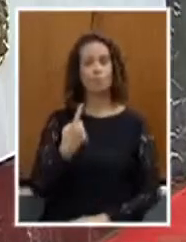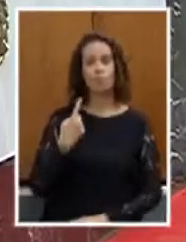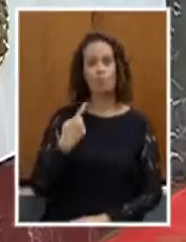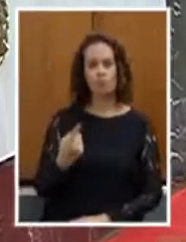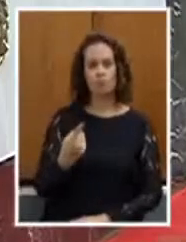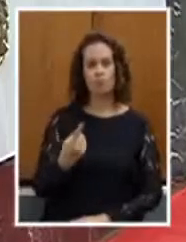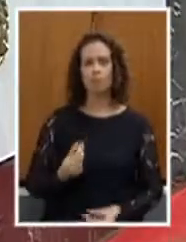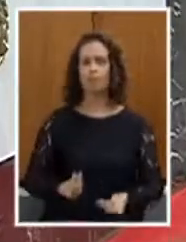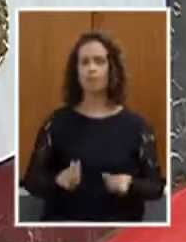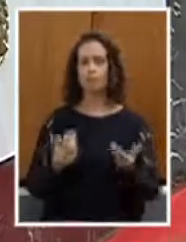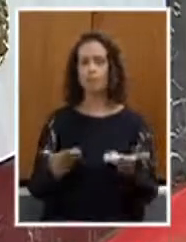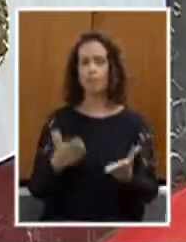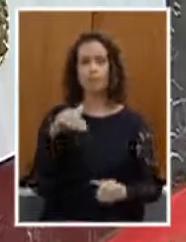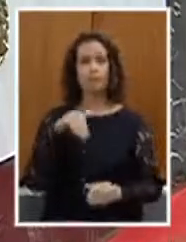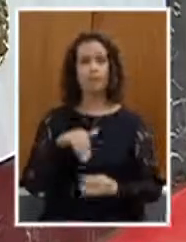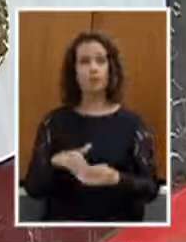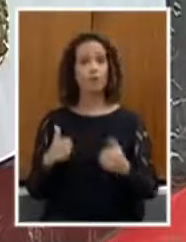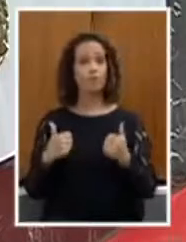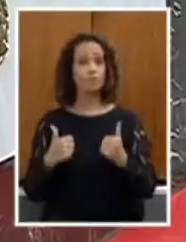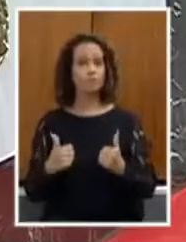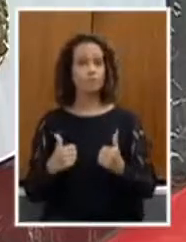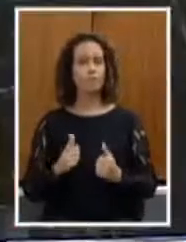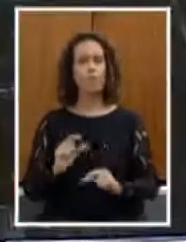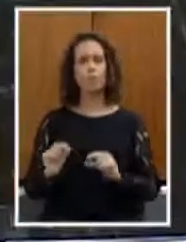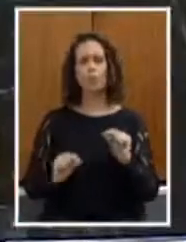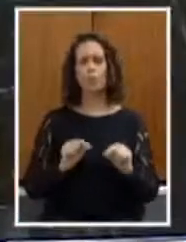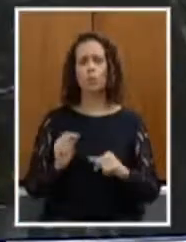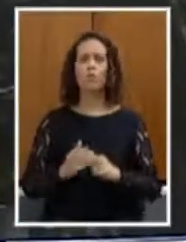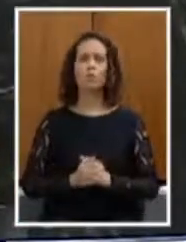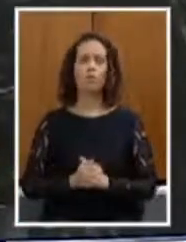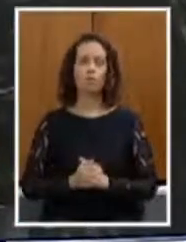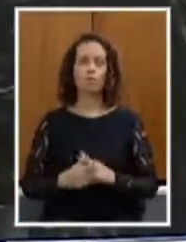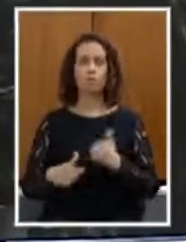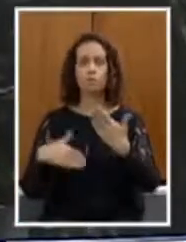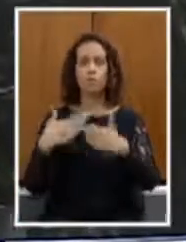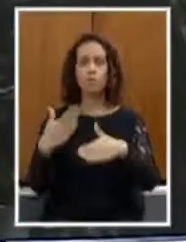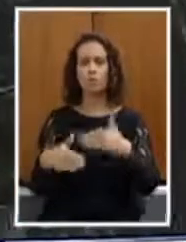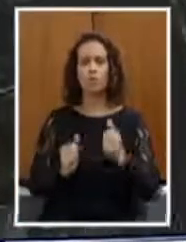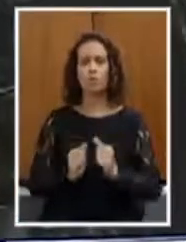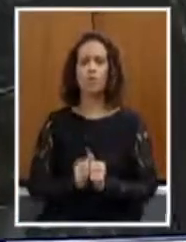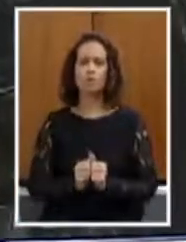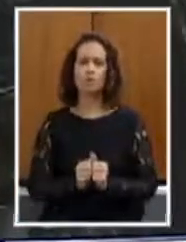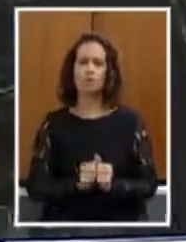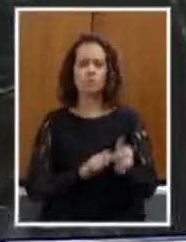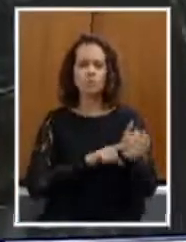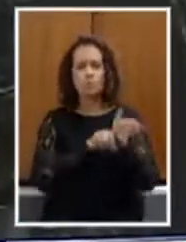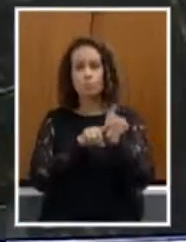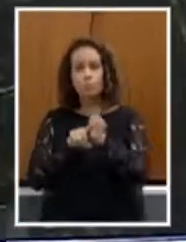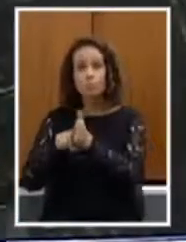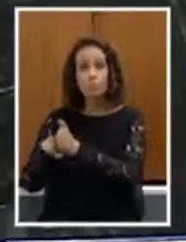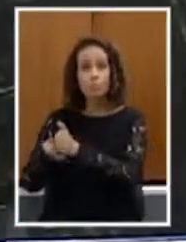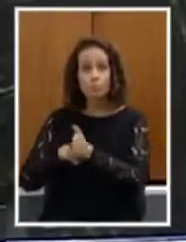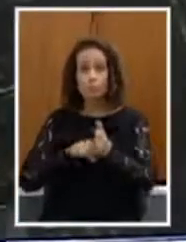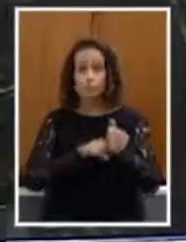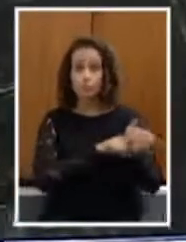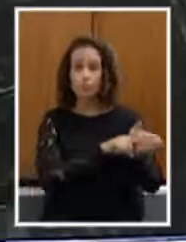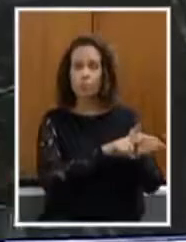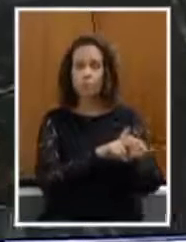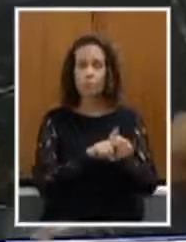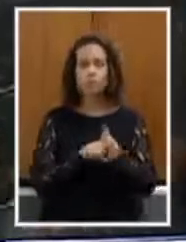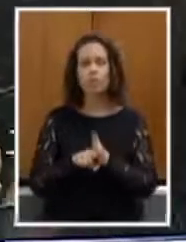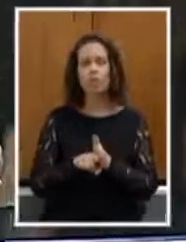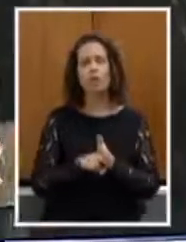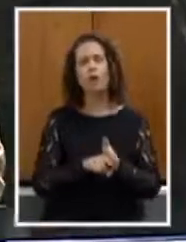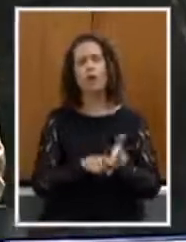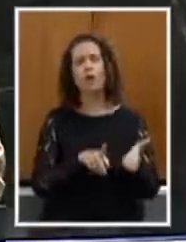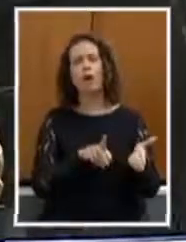o voto favorável a ela, ela é resultado de um processo extremamente coletivo, articulado por